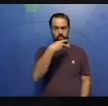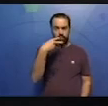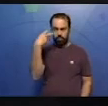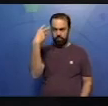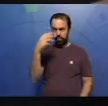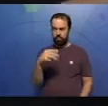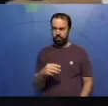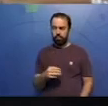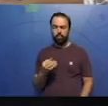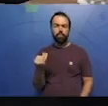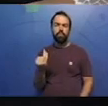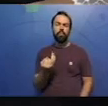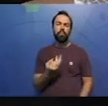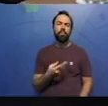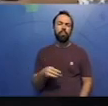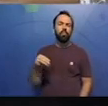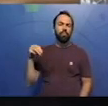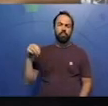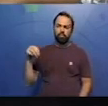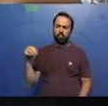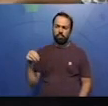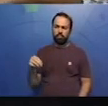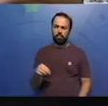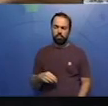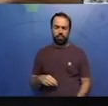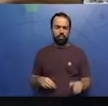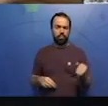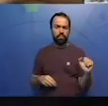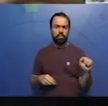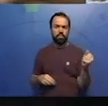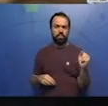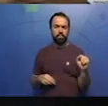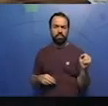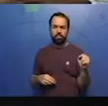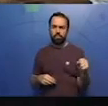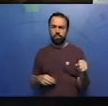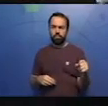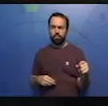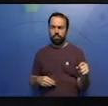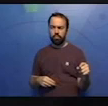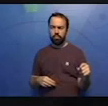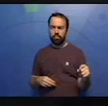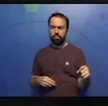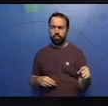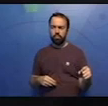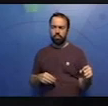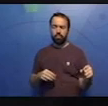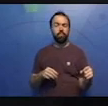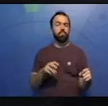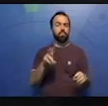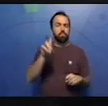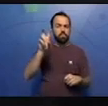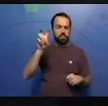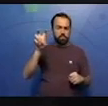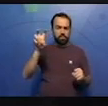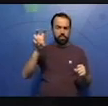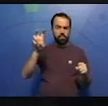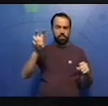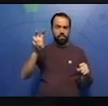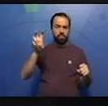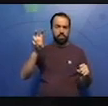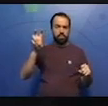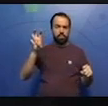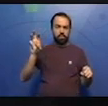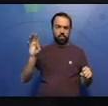e quantos minutos quando o ponteiro dos minutos chega lá no 8? Vamos contar de 5 em 5?